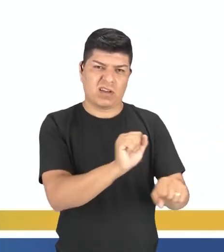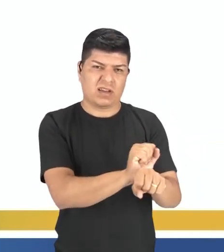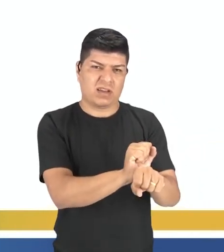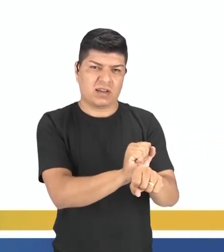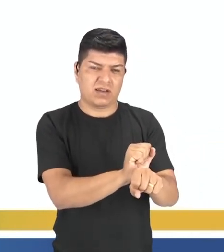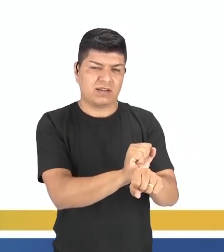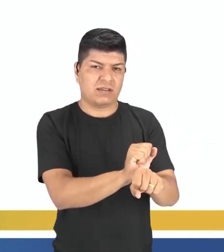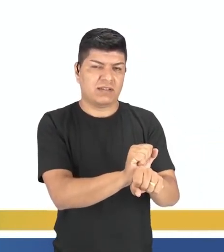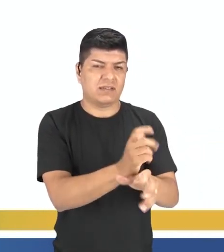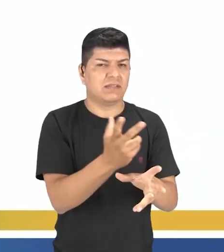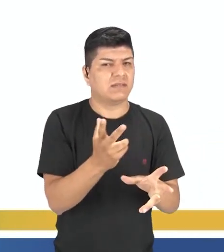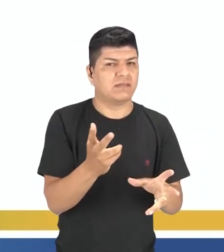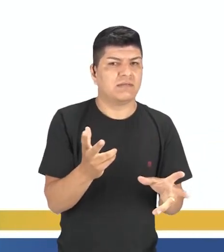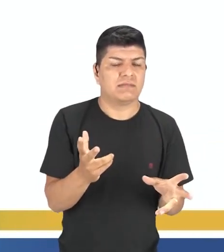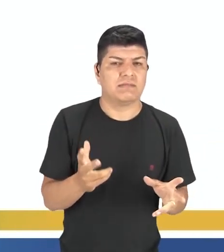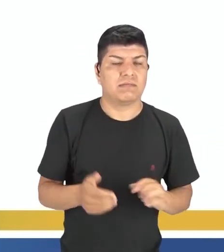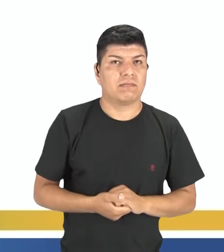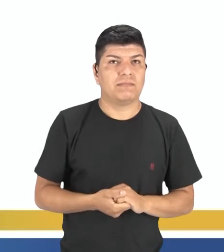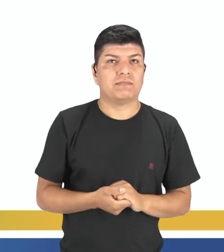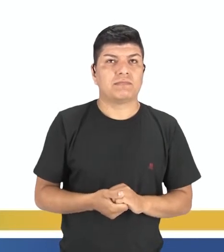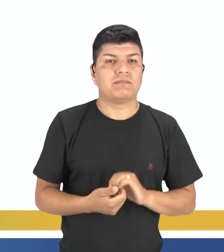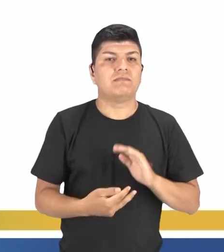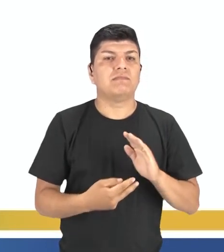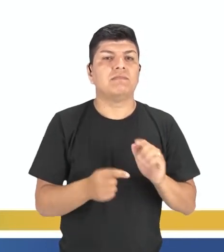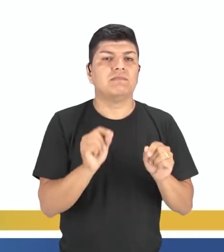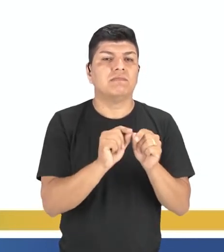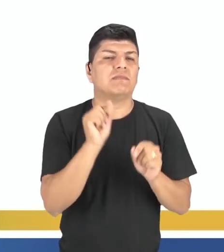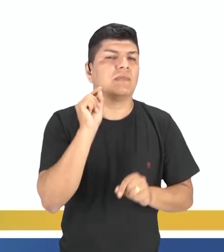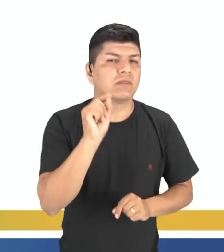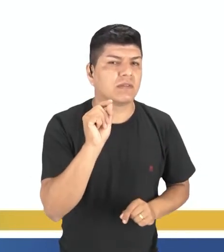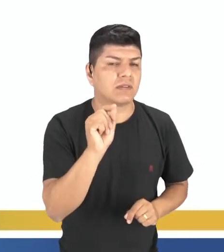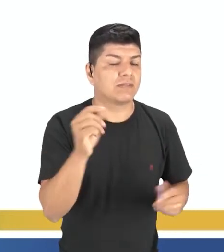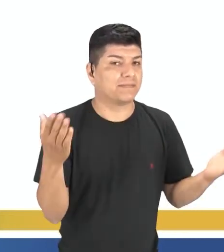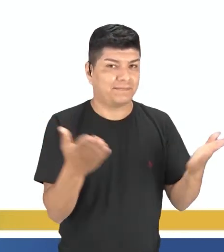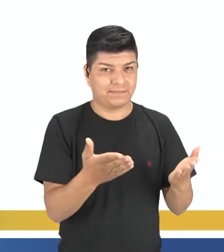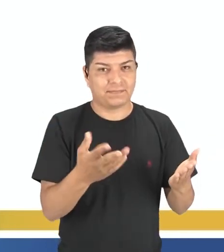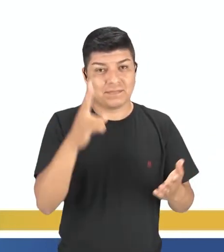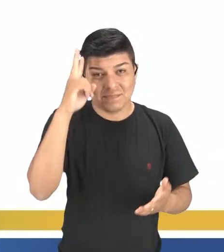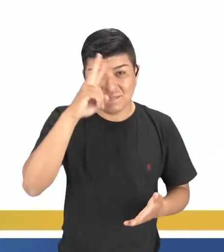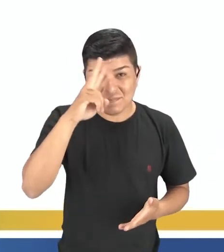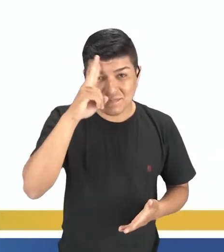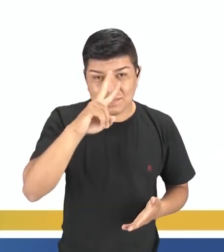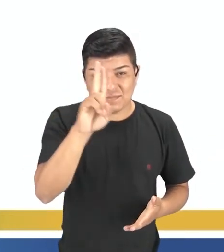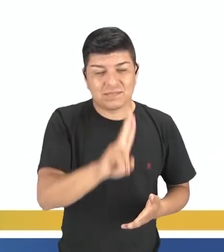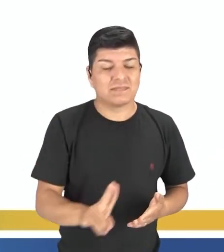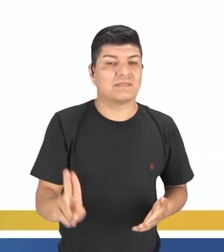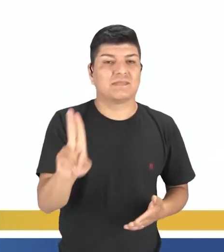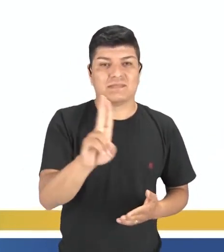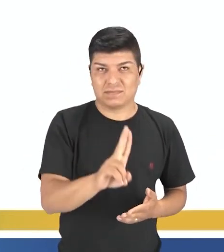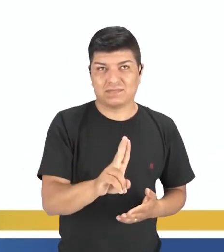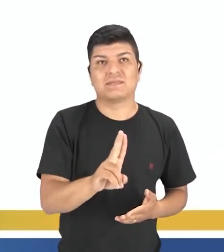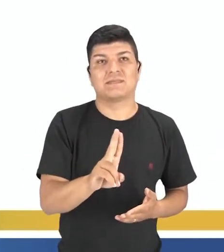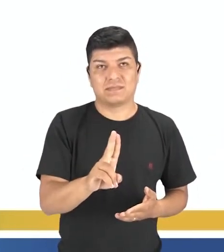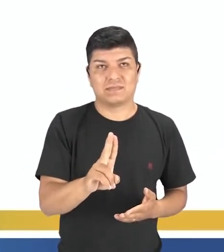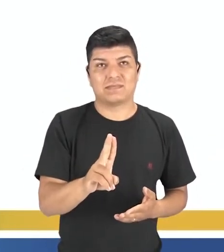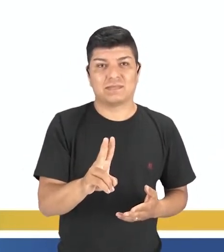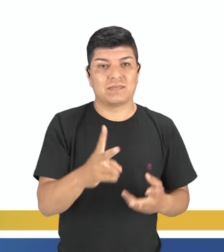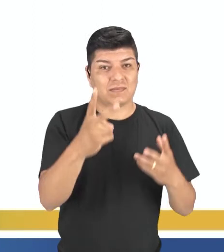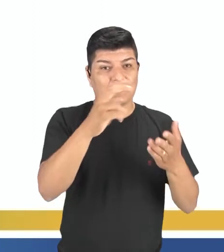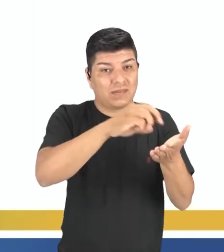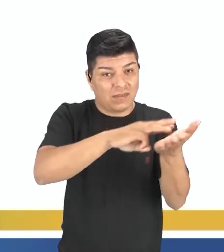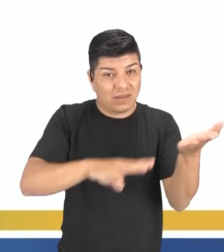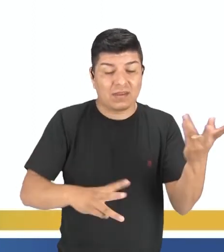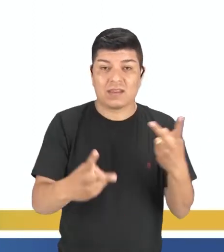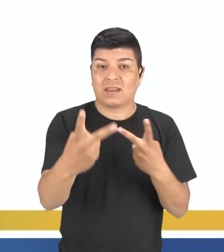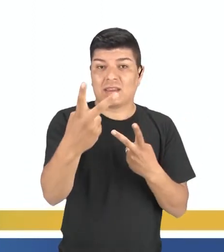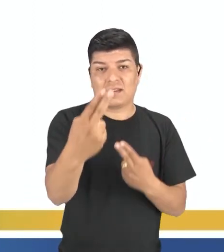deixar parada? O que eu devo fazer? Lembre-se, vamos utilizar o mesmo método